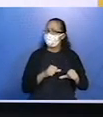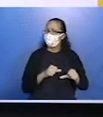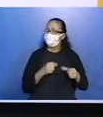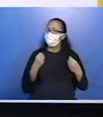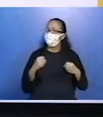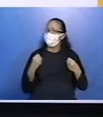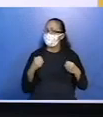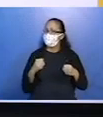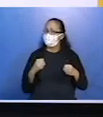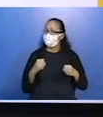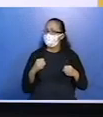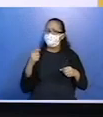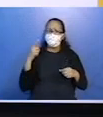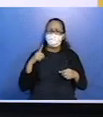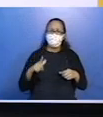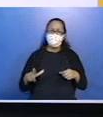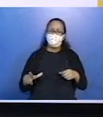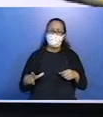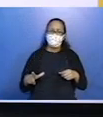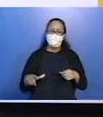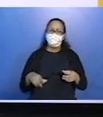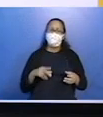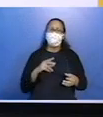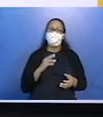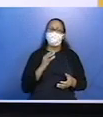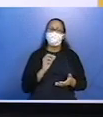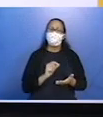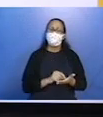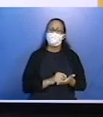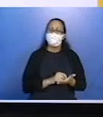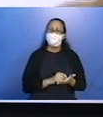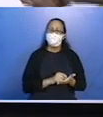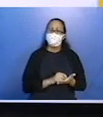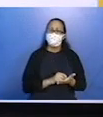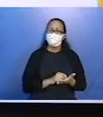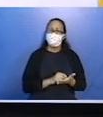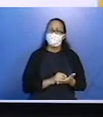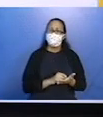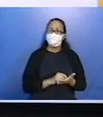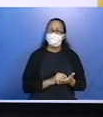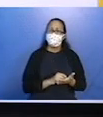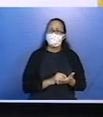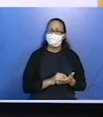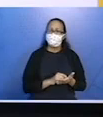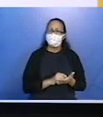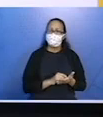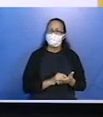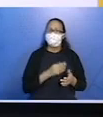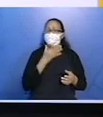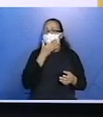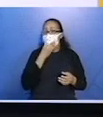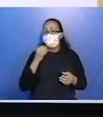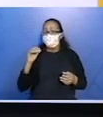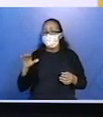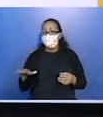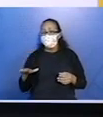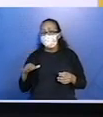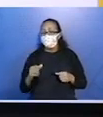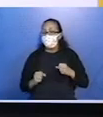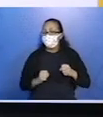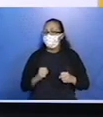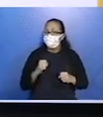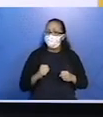elas continuem corretas. Olha aqui na primeira bolinha. O menino correu